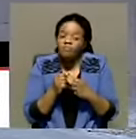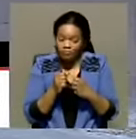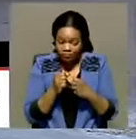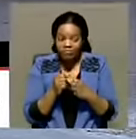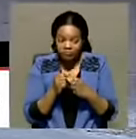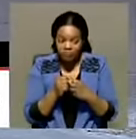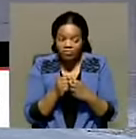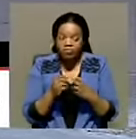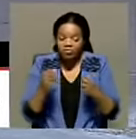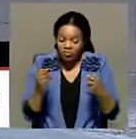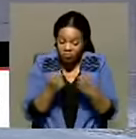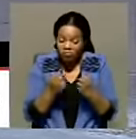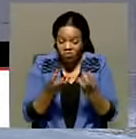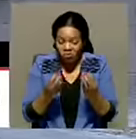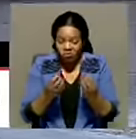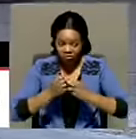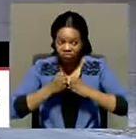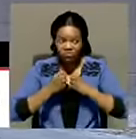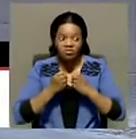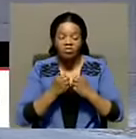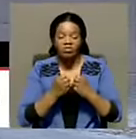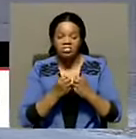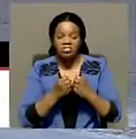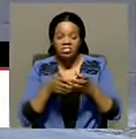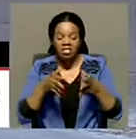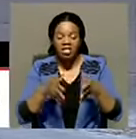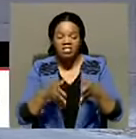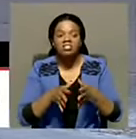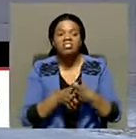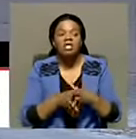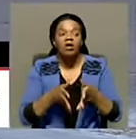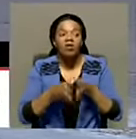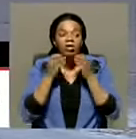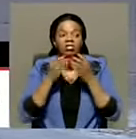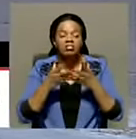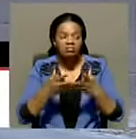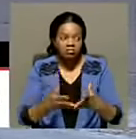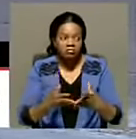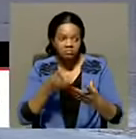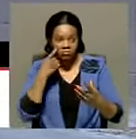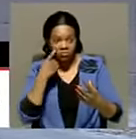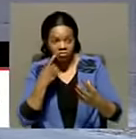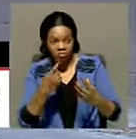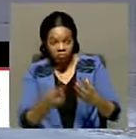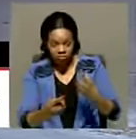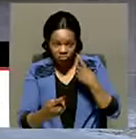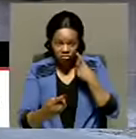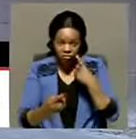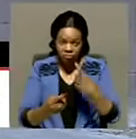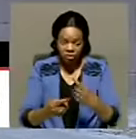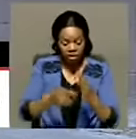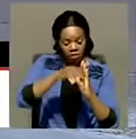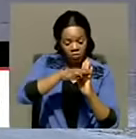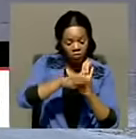um frio de rachar, como se costuma dizer. Por isso vamos olhar para a agenda do